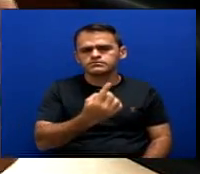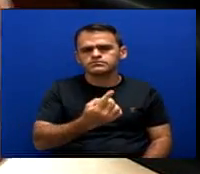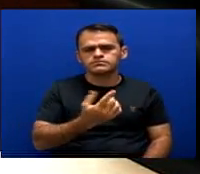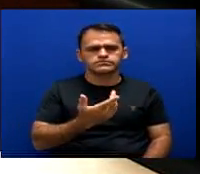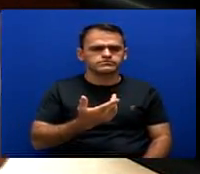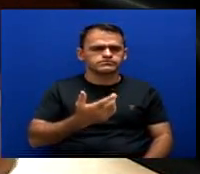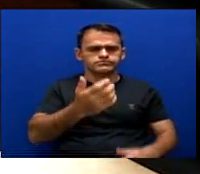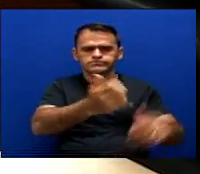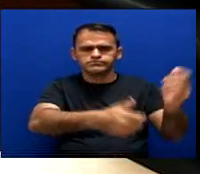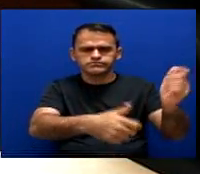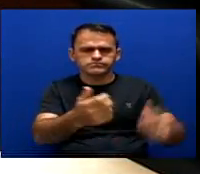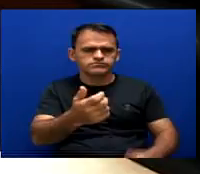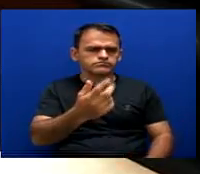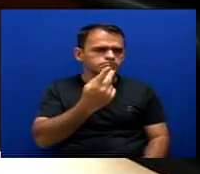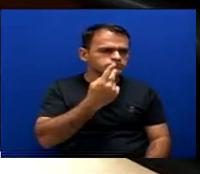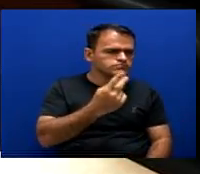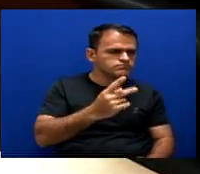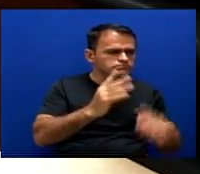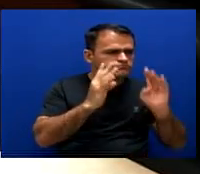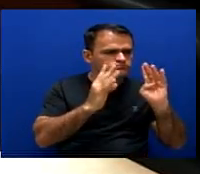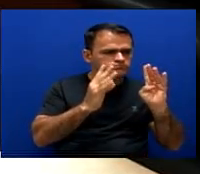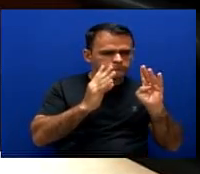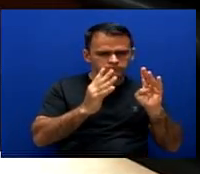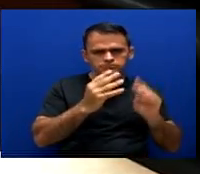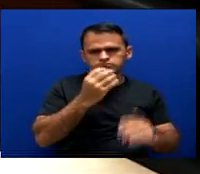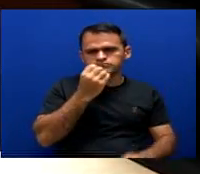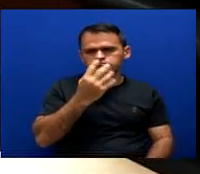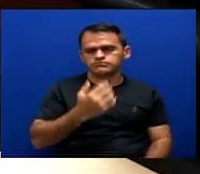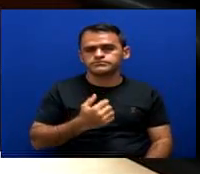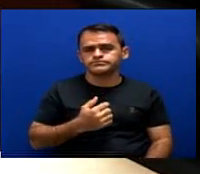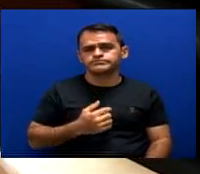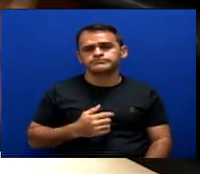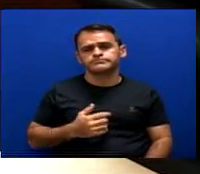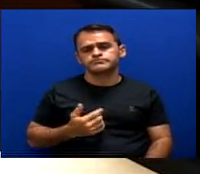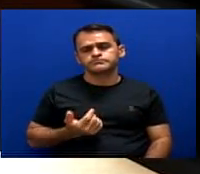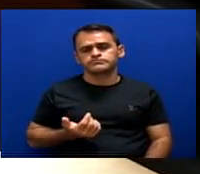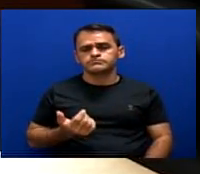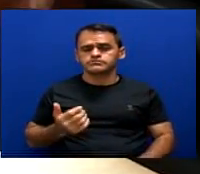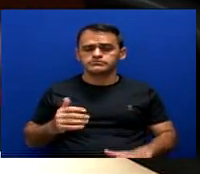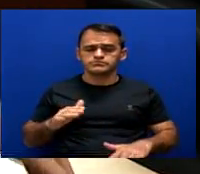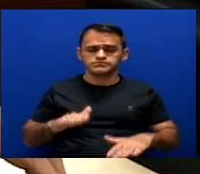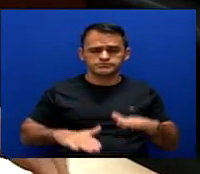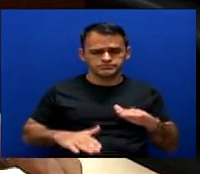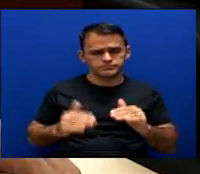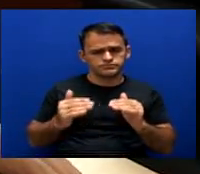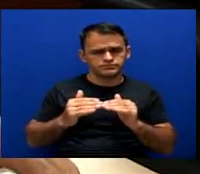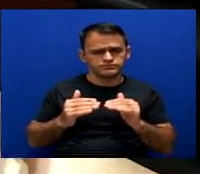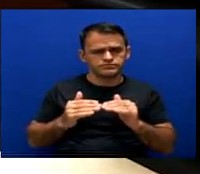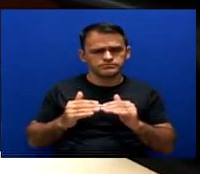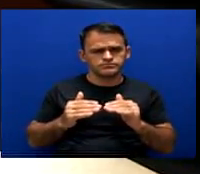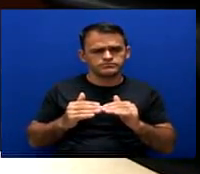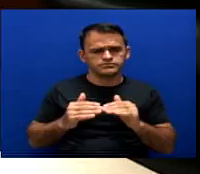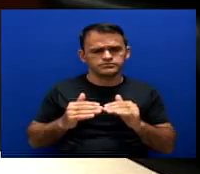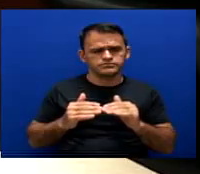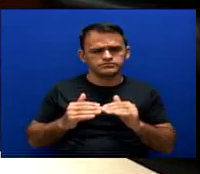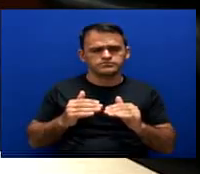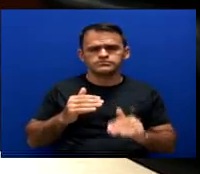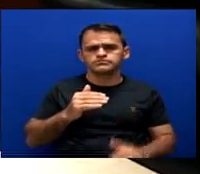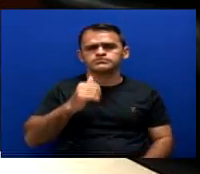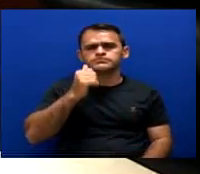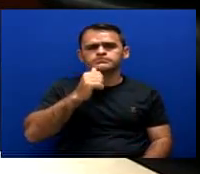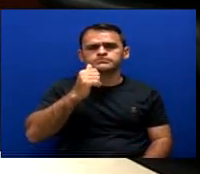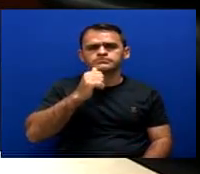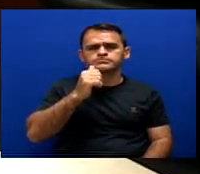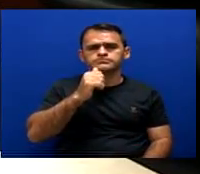vocês todos falando aí mas eu eu concordo muito com a com a senhora que falou lá nuno a moça que